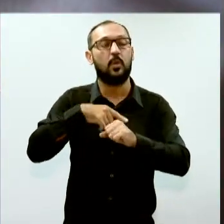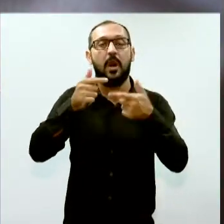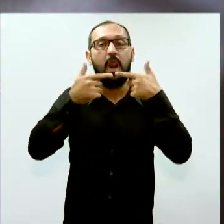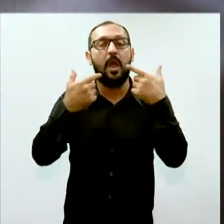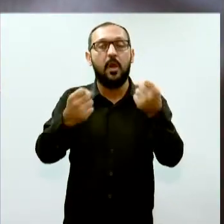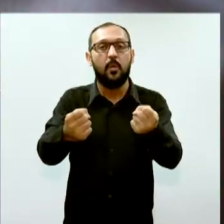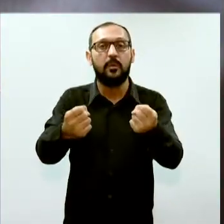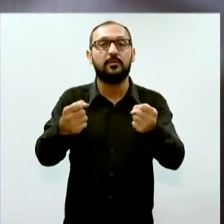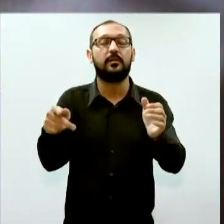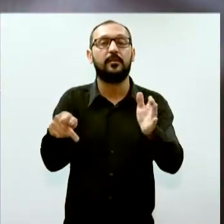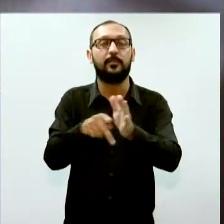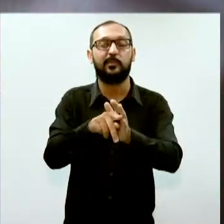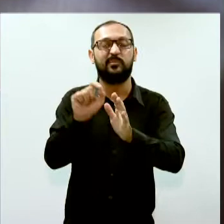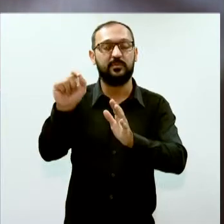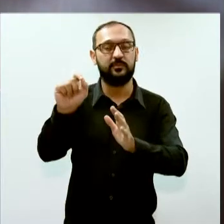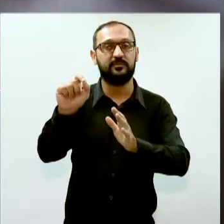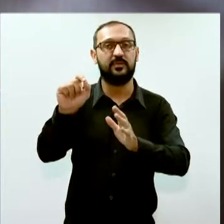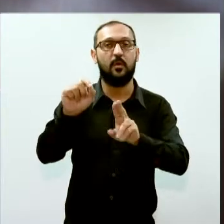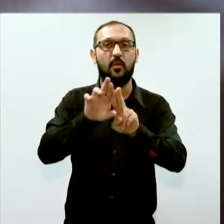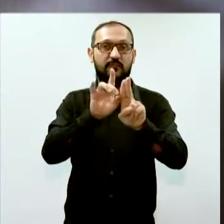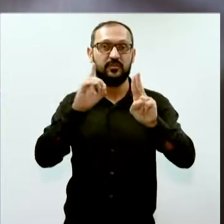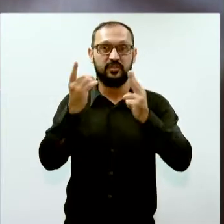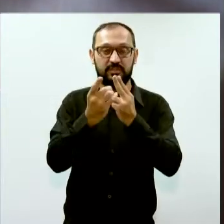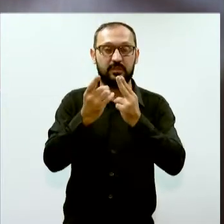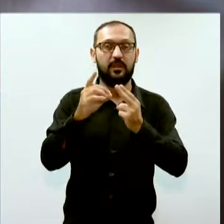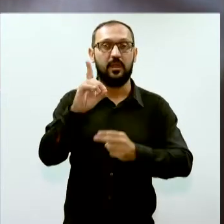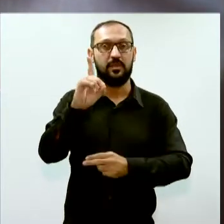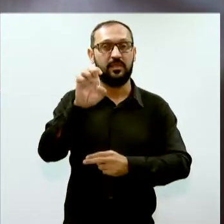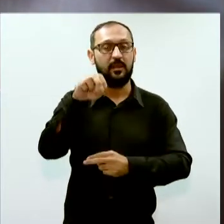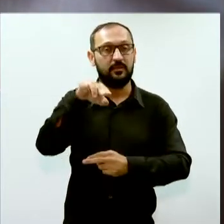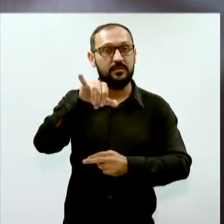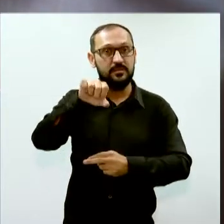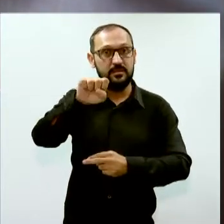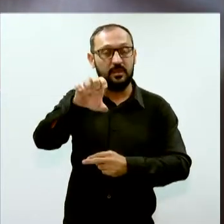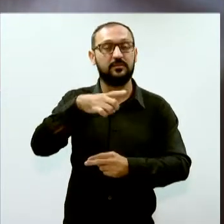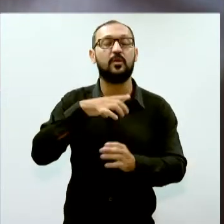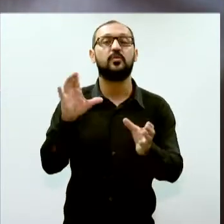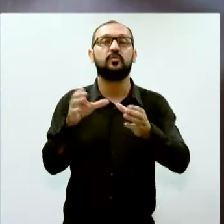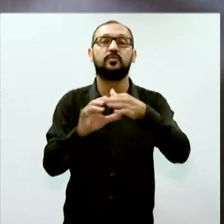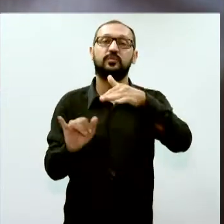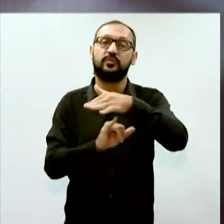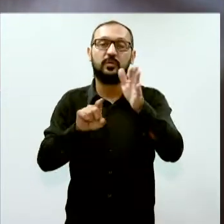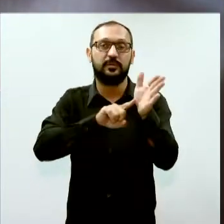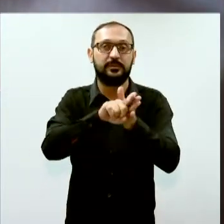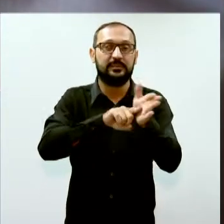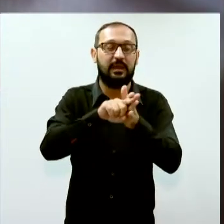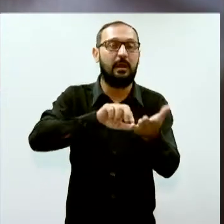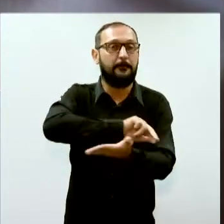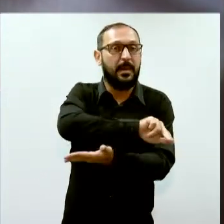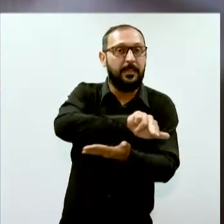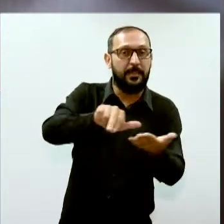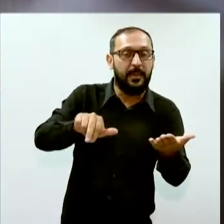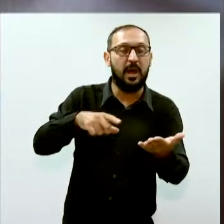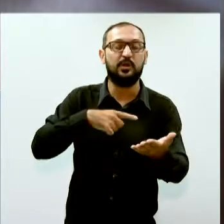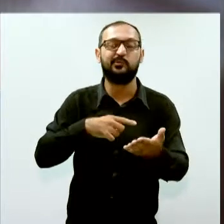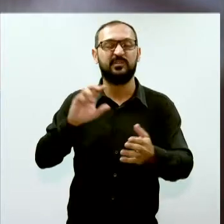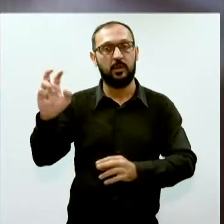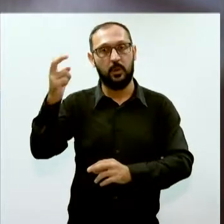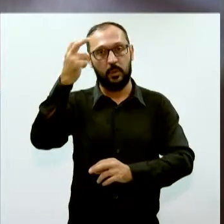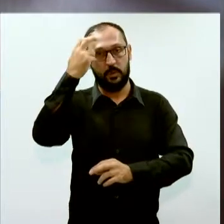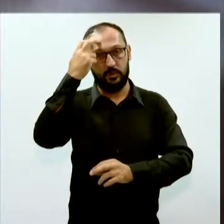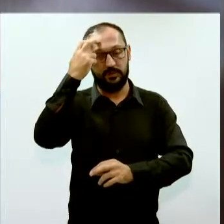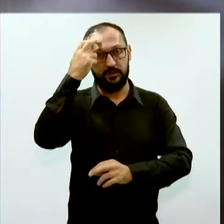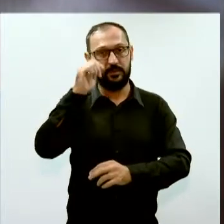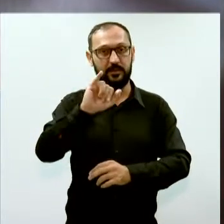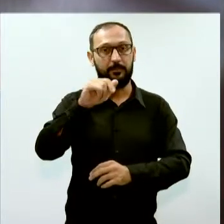e professora da UFGD, Denise Silva, que também é diretora do Instituto de Pesquisa da Diversidade Intercultural,